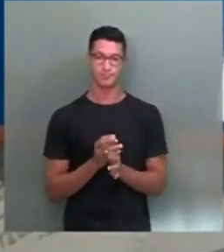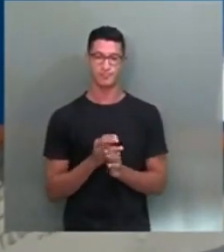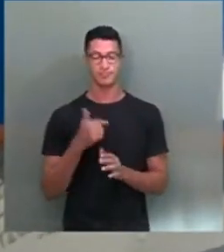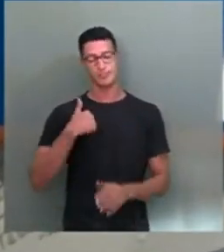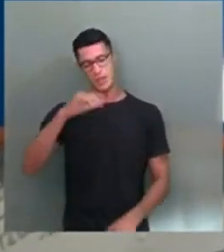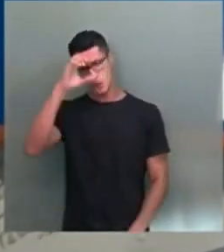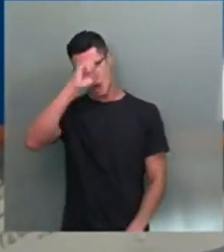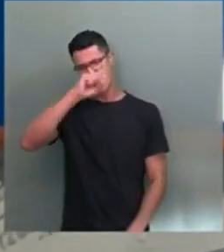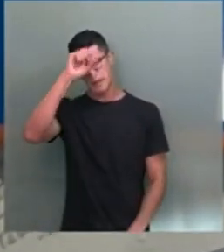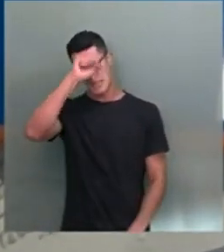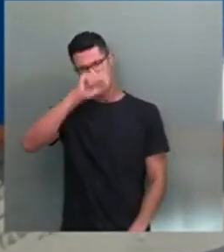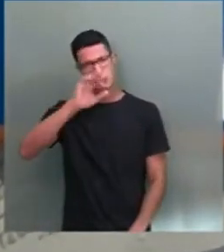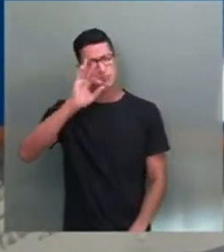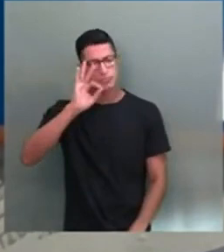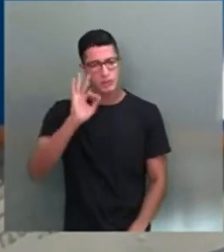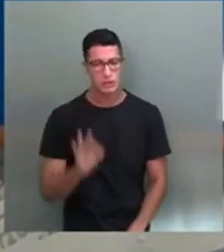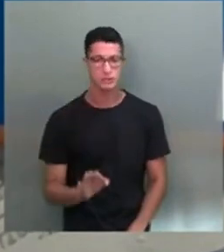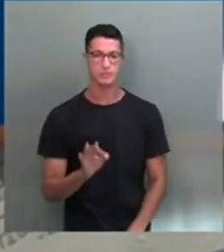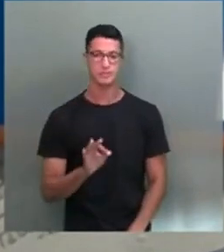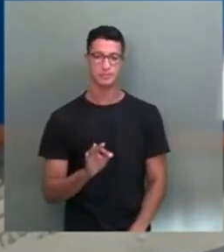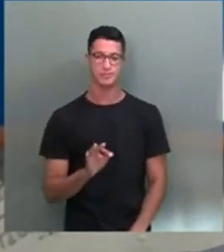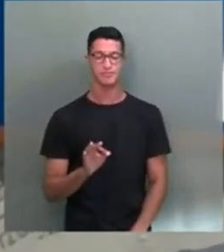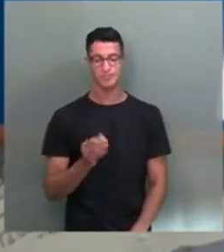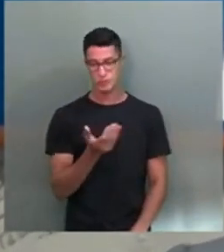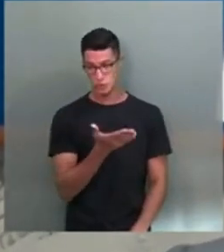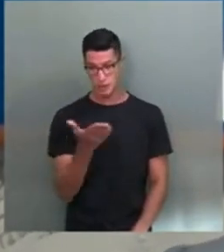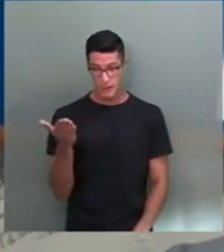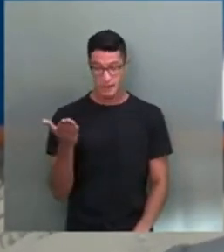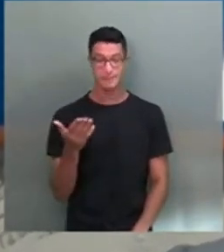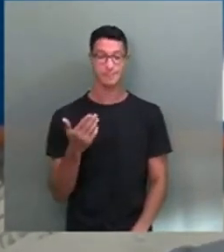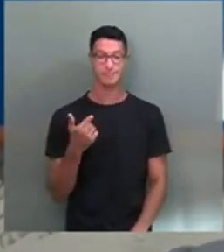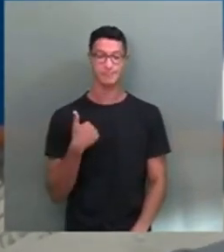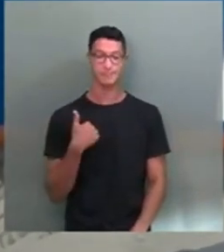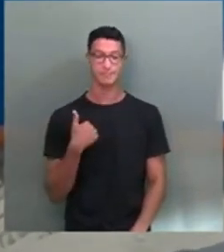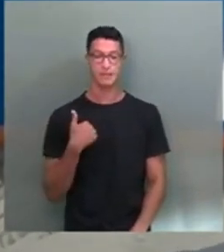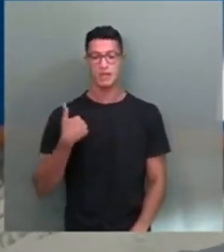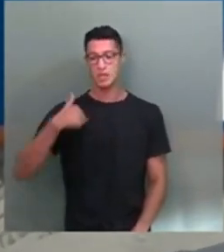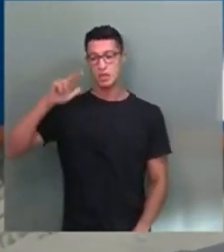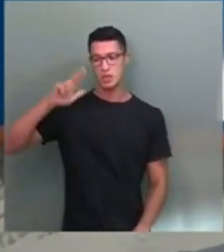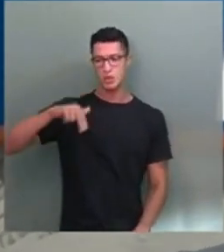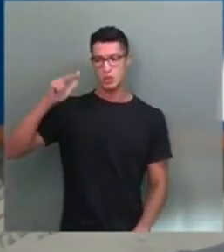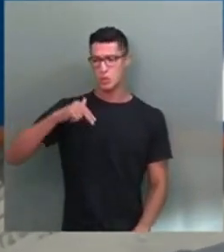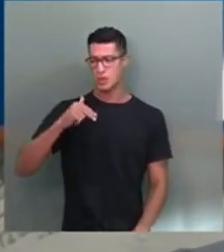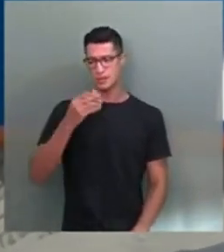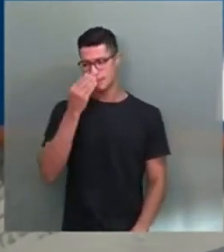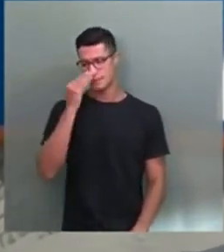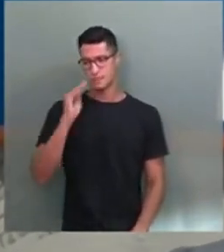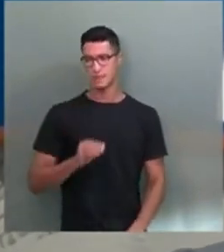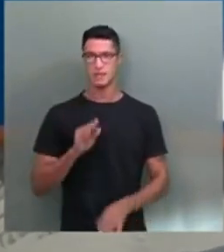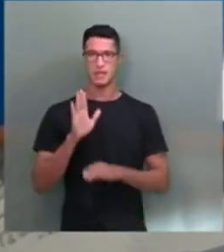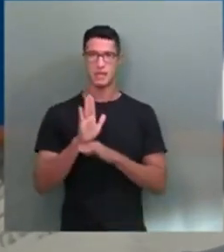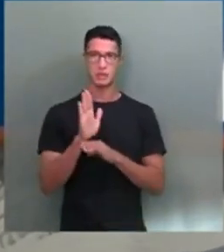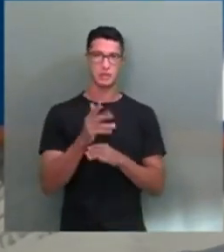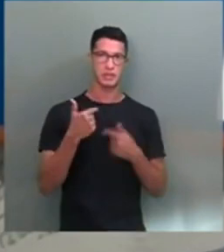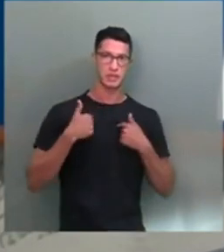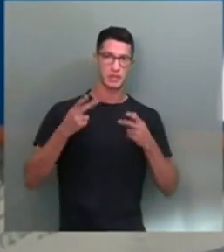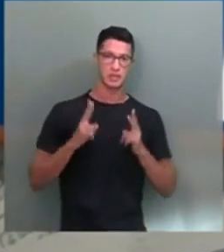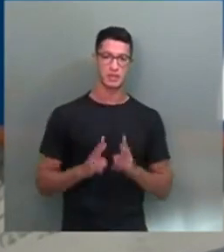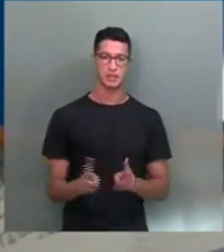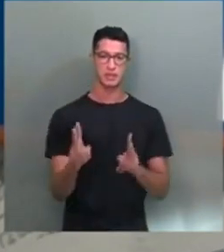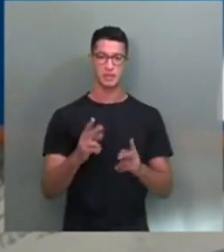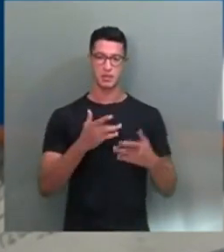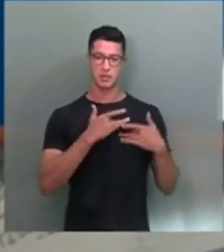Aprendi muito com eles. Nunca neguei ajuda, sempre procurei